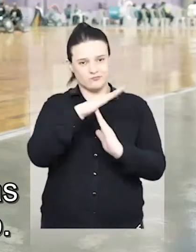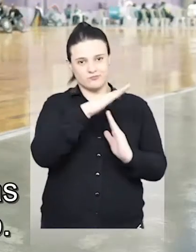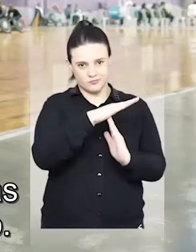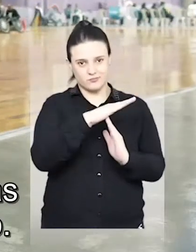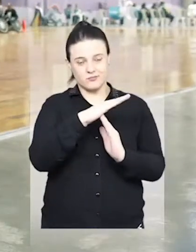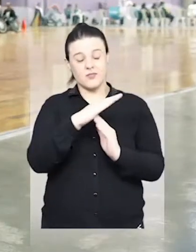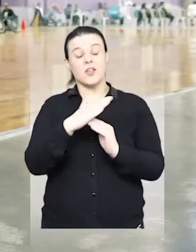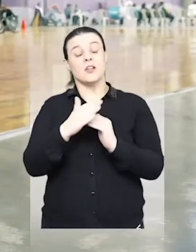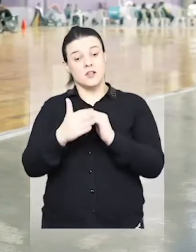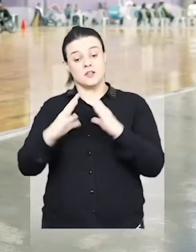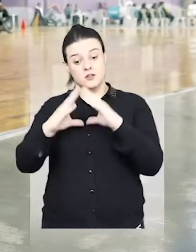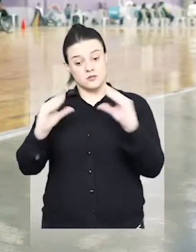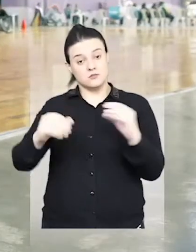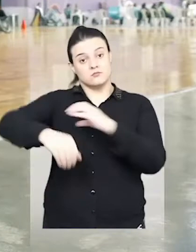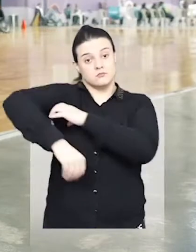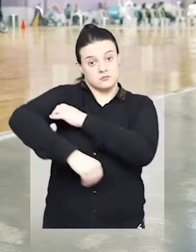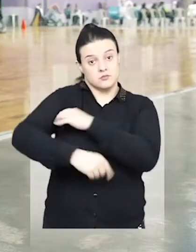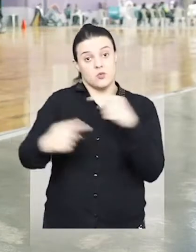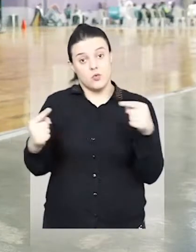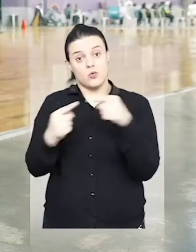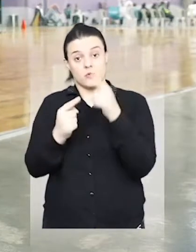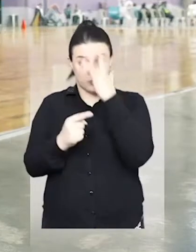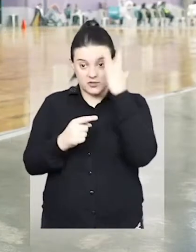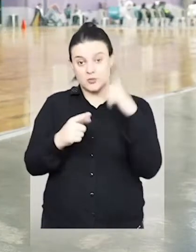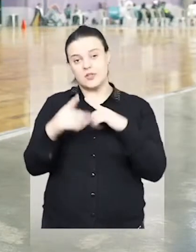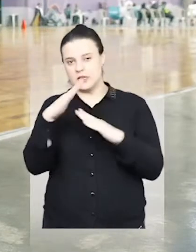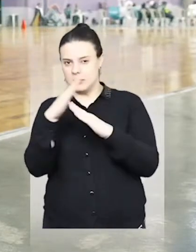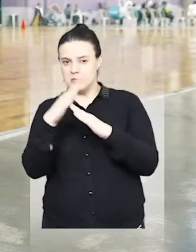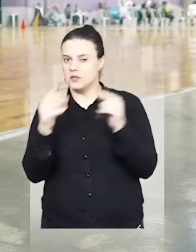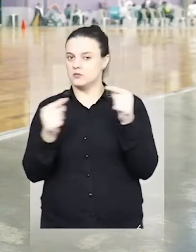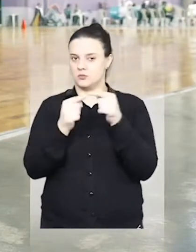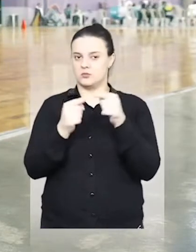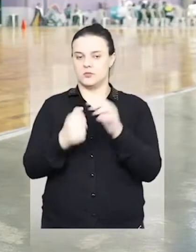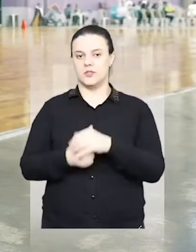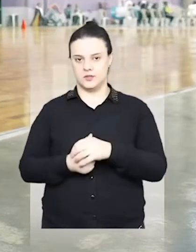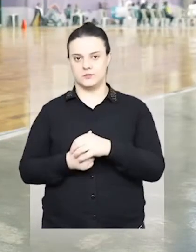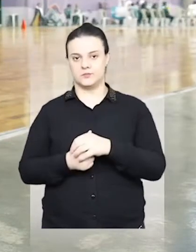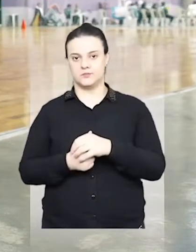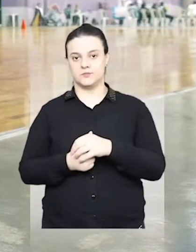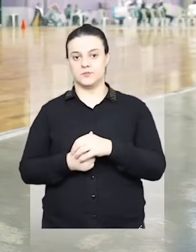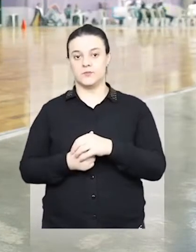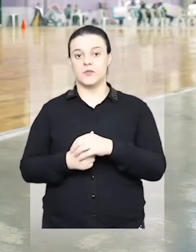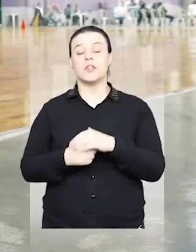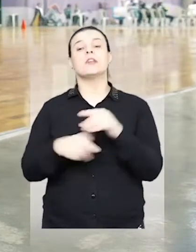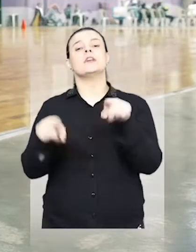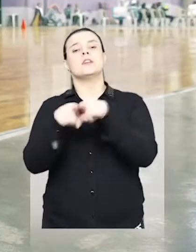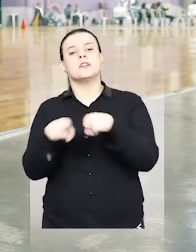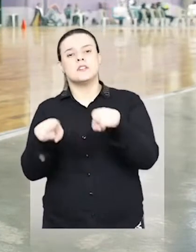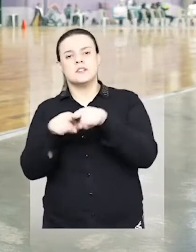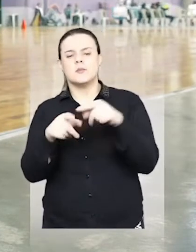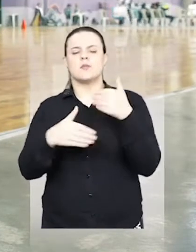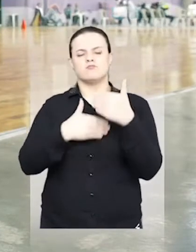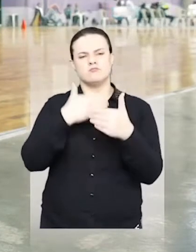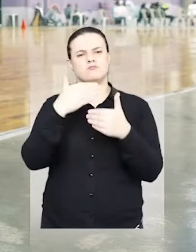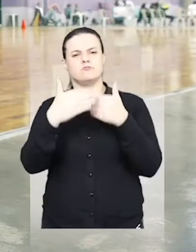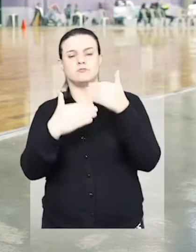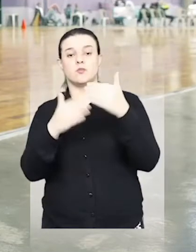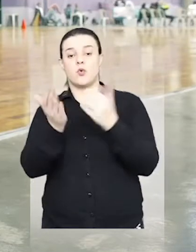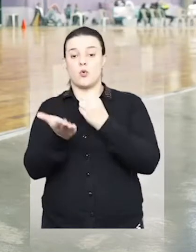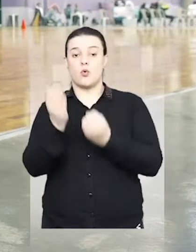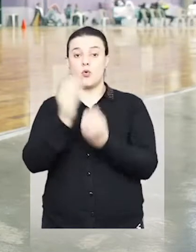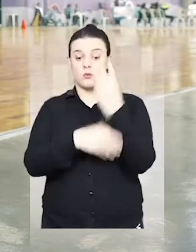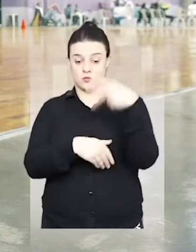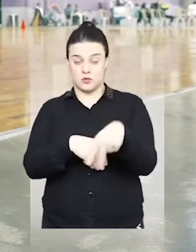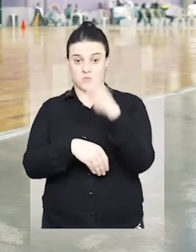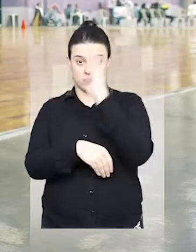mesmo. Então o rugby é mais voltado para pessoas com mais limitações. E desde então vem evoluindo, começou